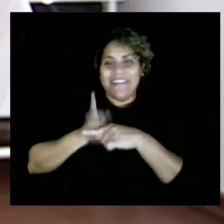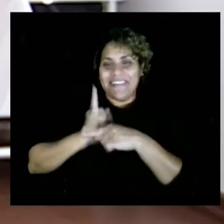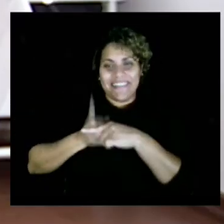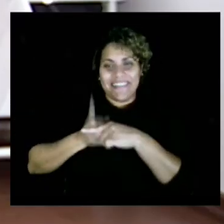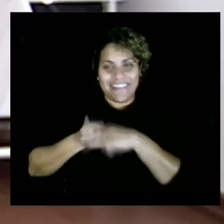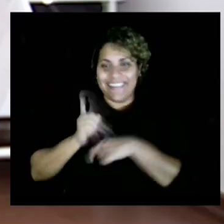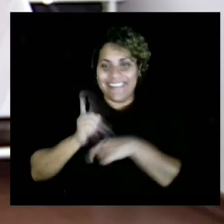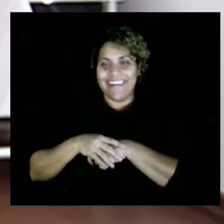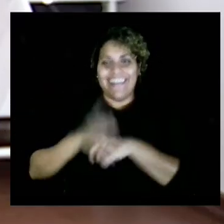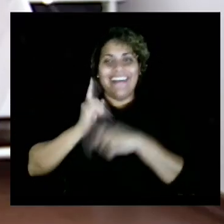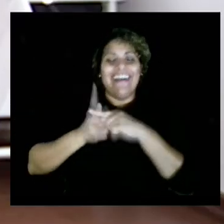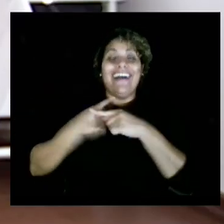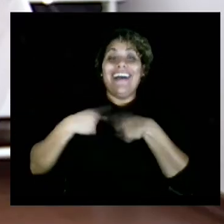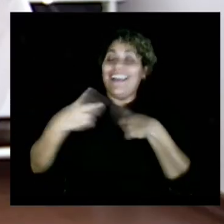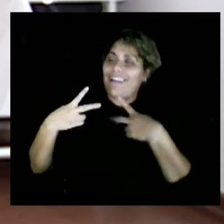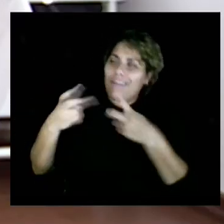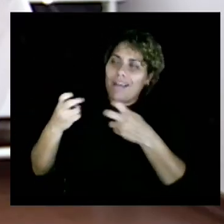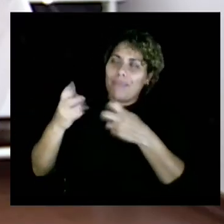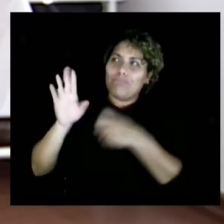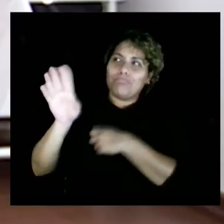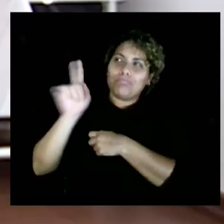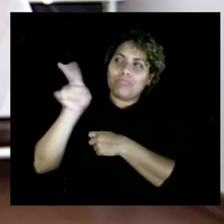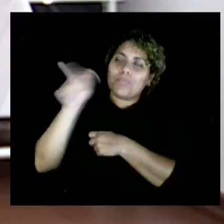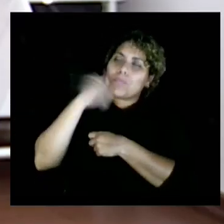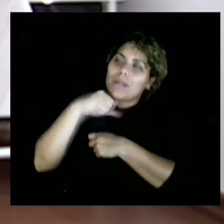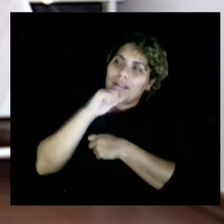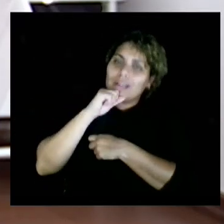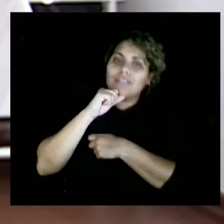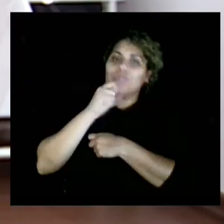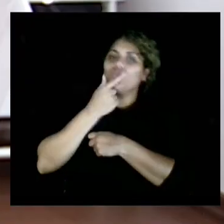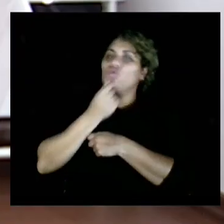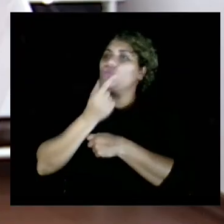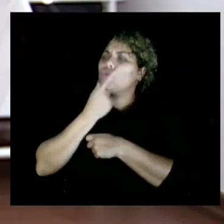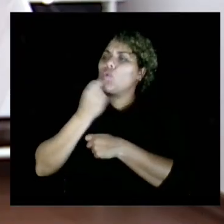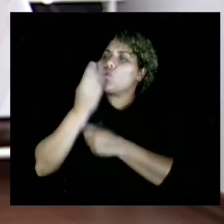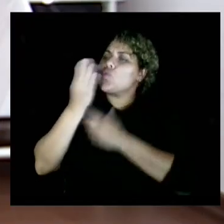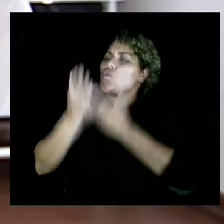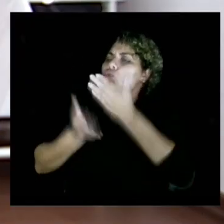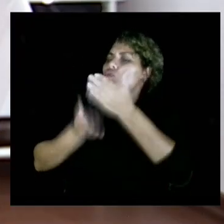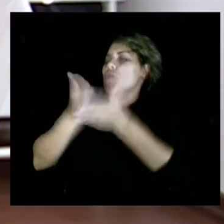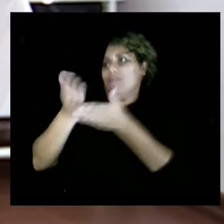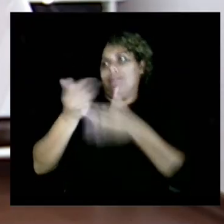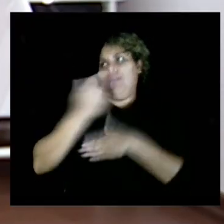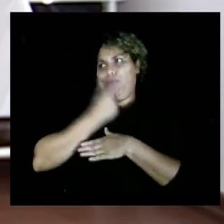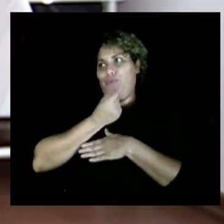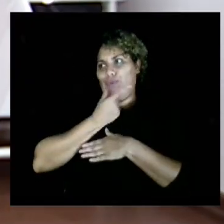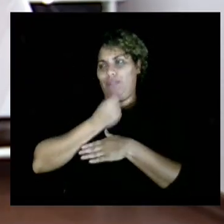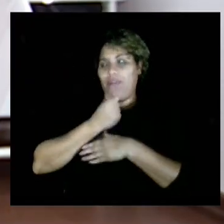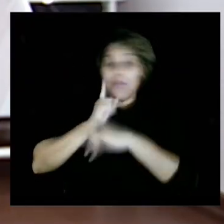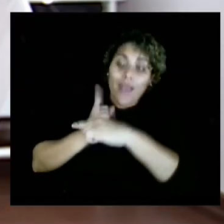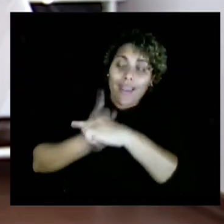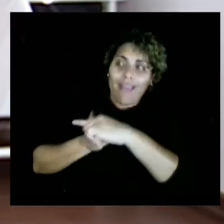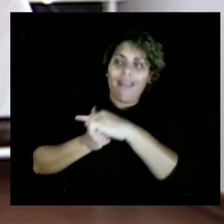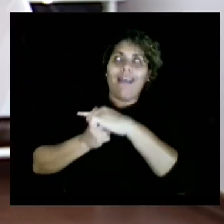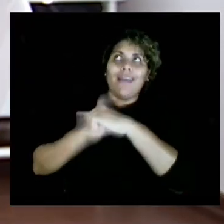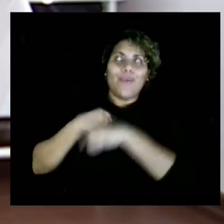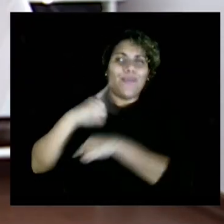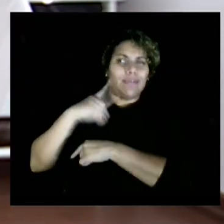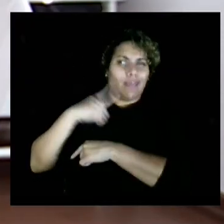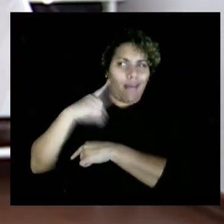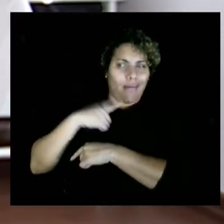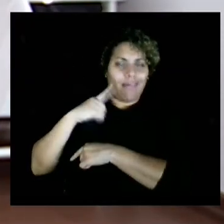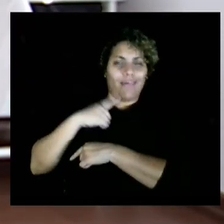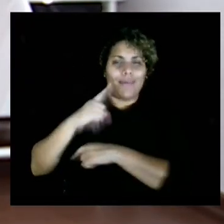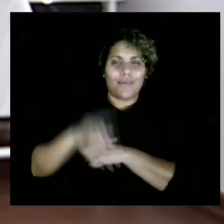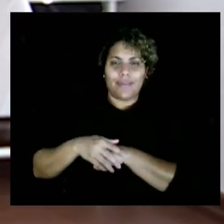percebo que as mães dos meninos têm um cuidado muito grande com eles. Porque eu tenho clientes